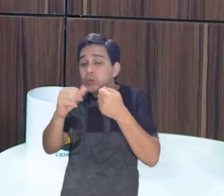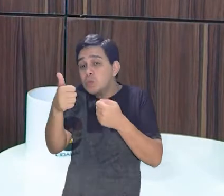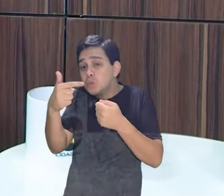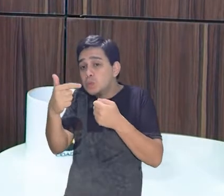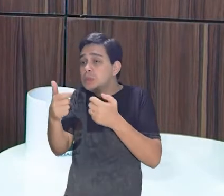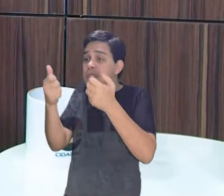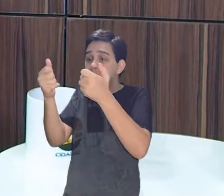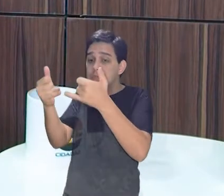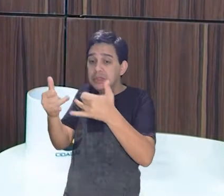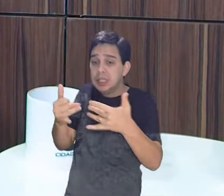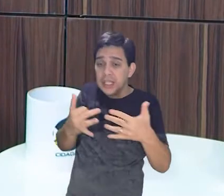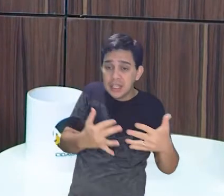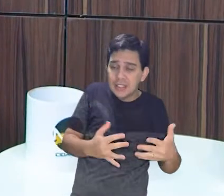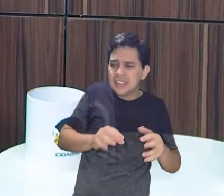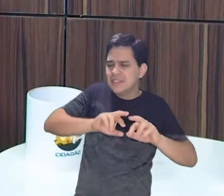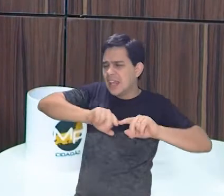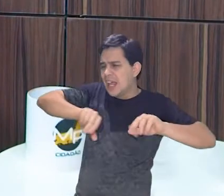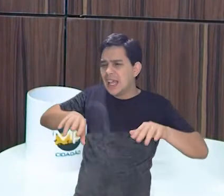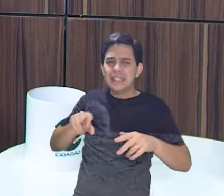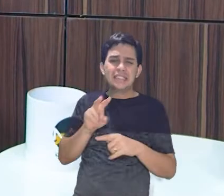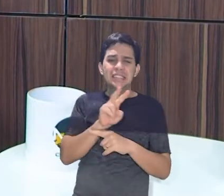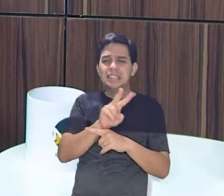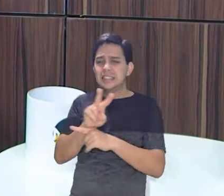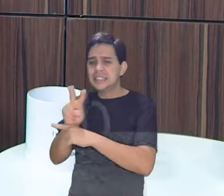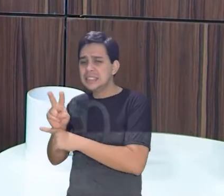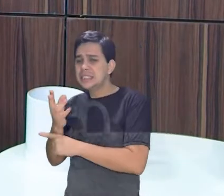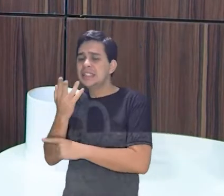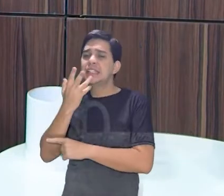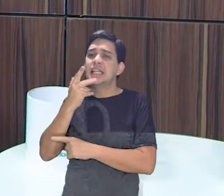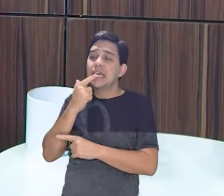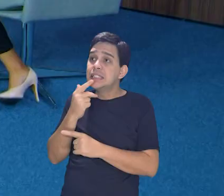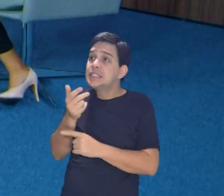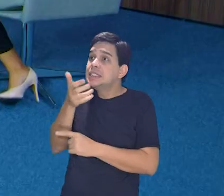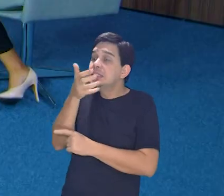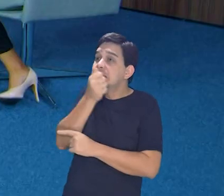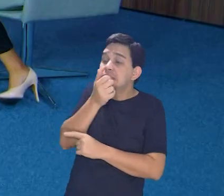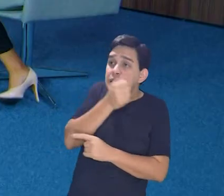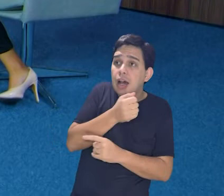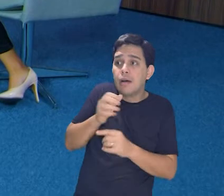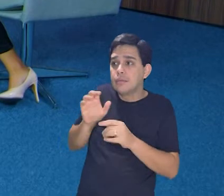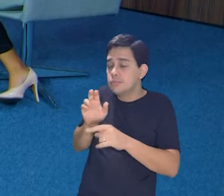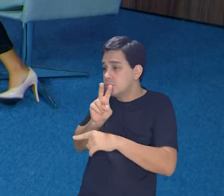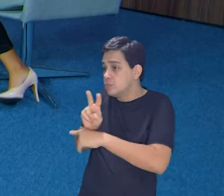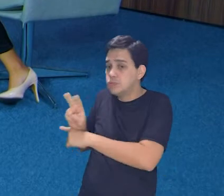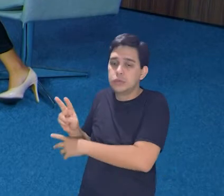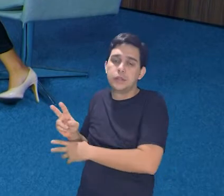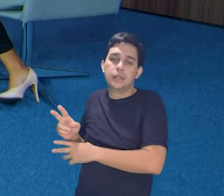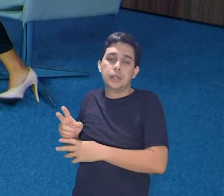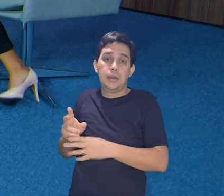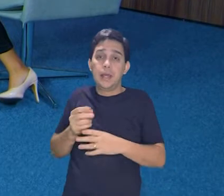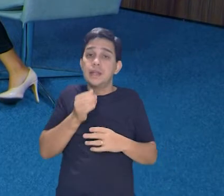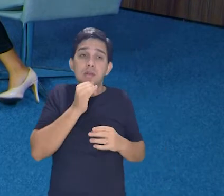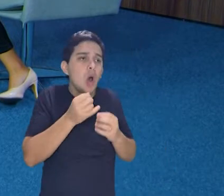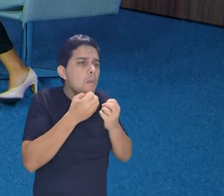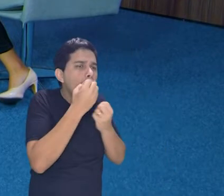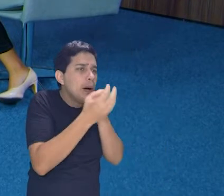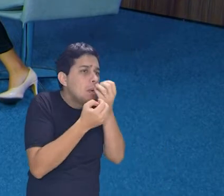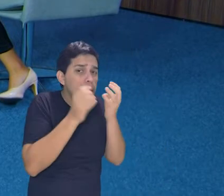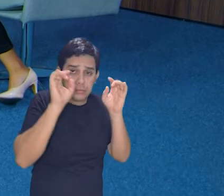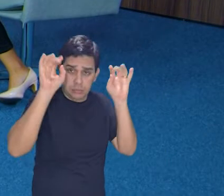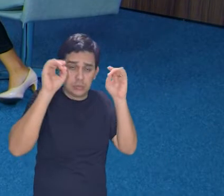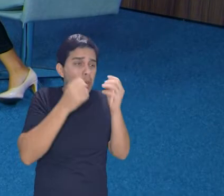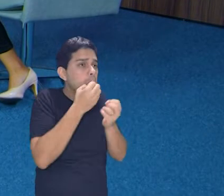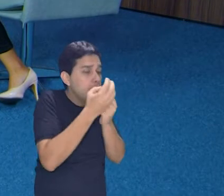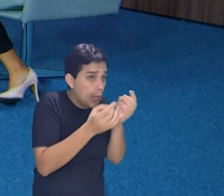também estabelece várias garantias para que a criança seja preservada. Após a conclusão desse depoimento especial,